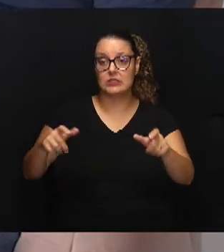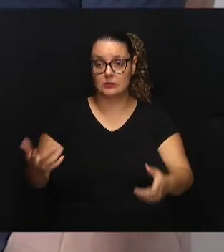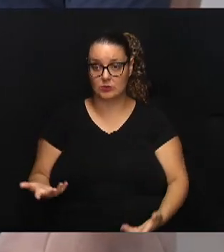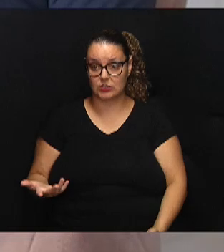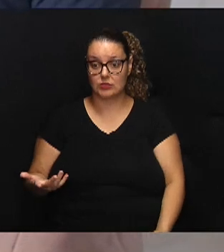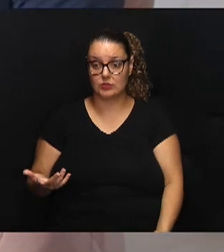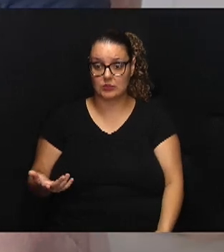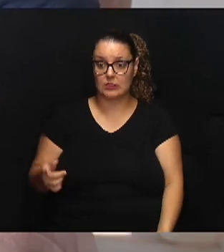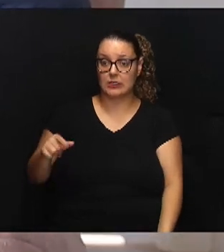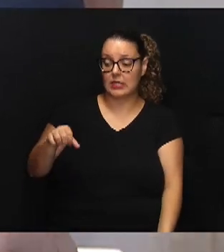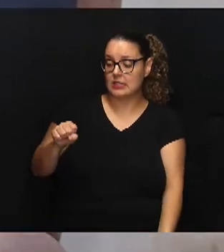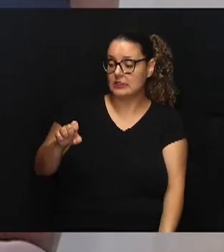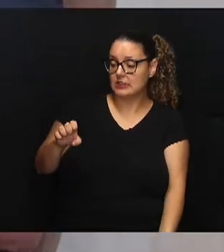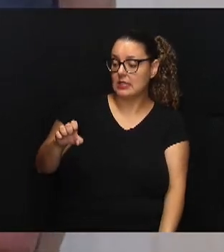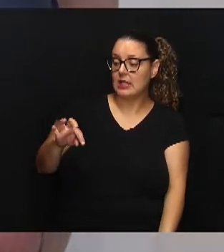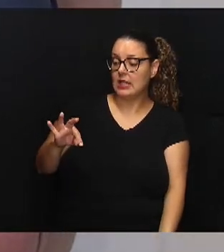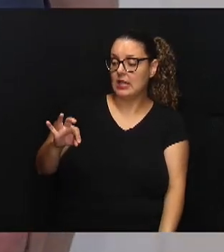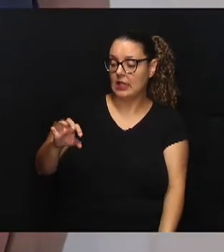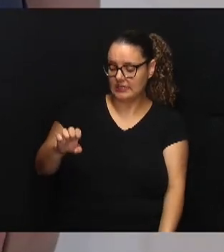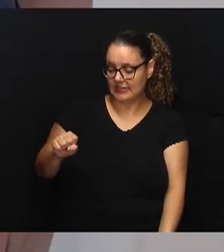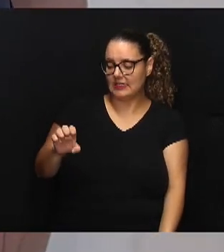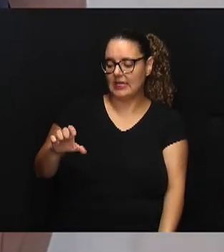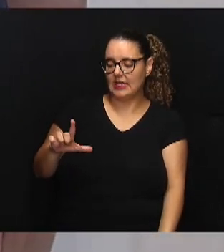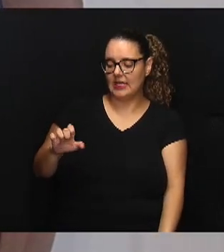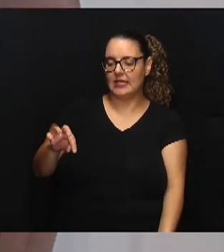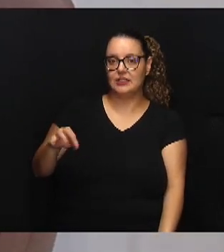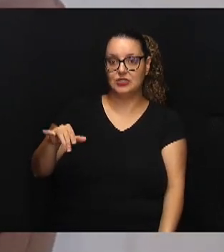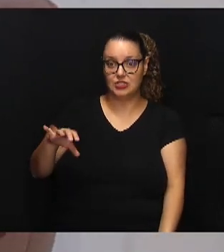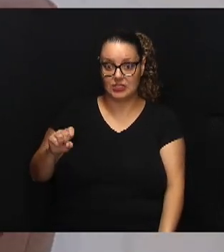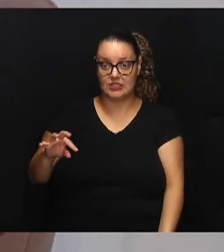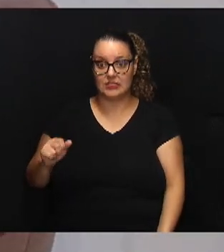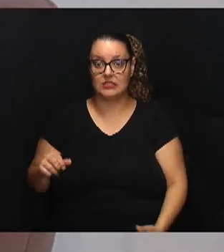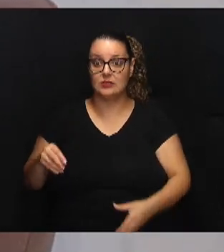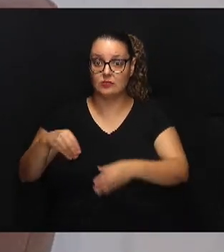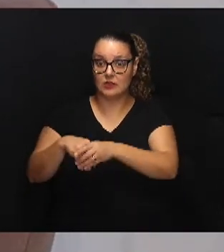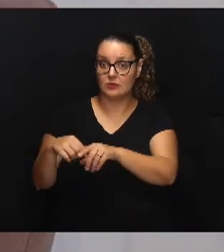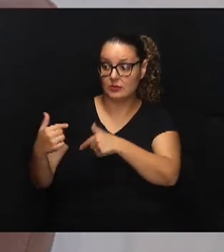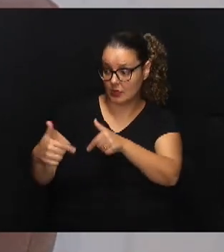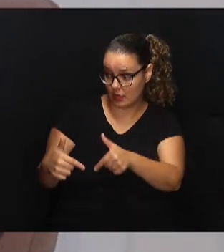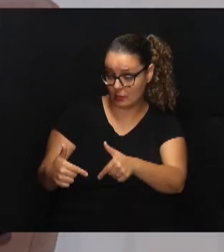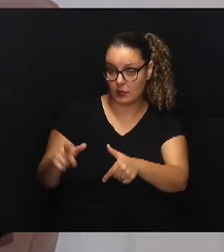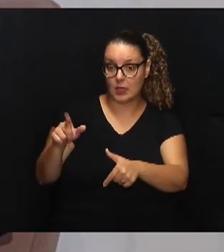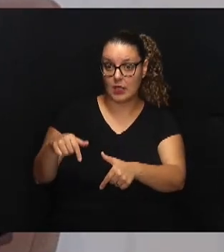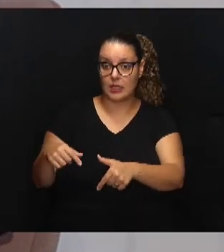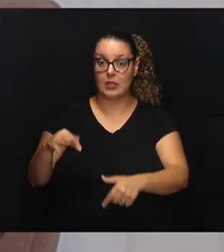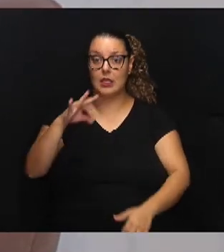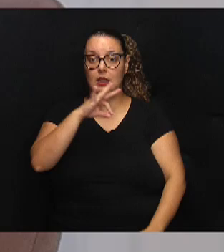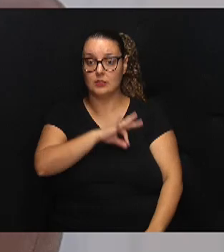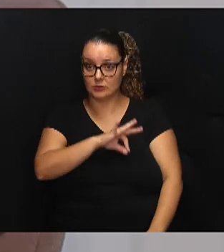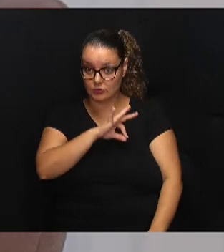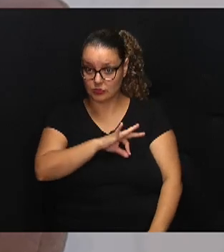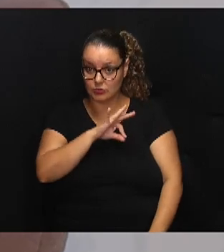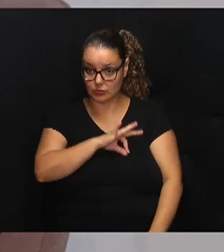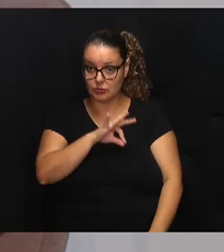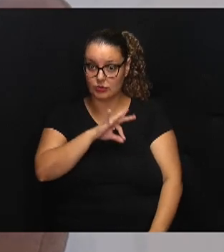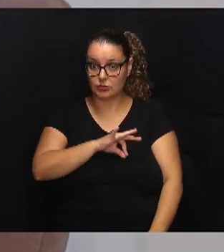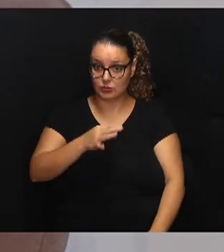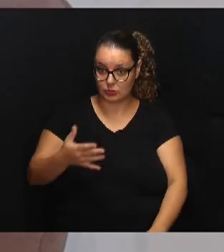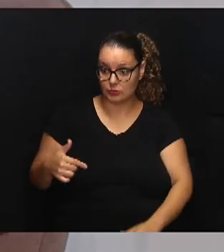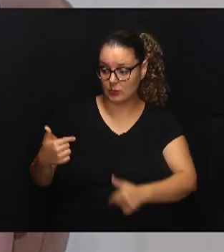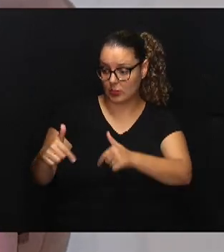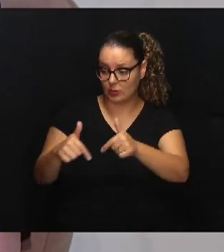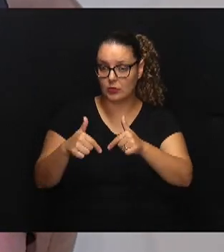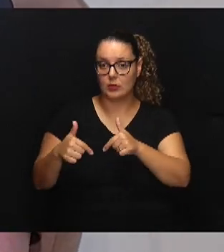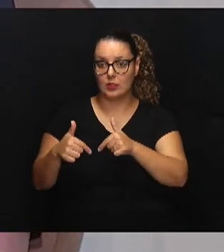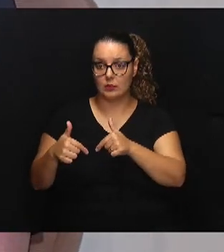são seletistas, estão na convenção de trabalho e são remuneradas pelo seu trabalho,